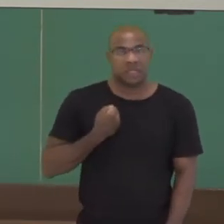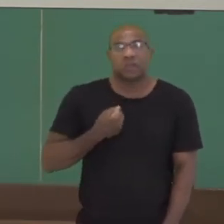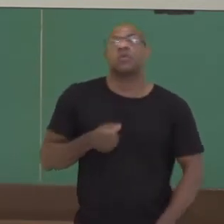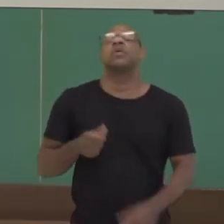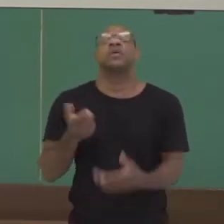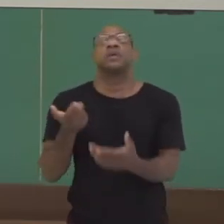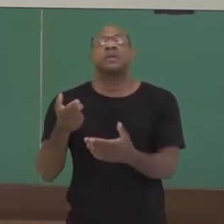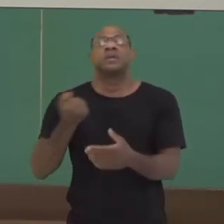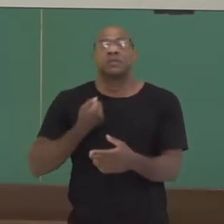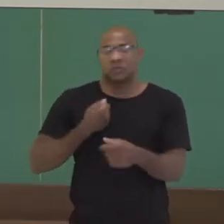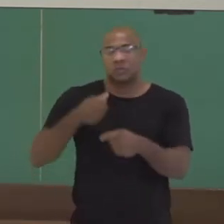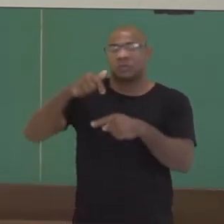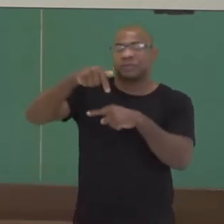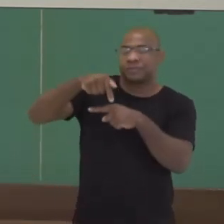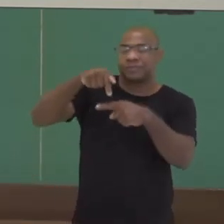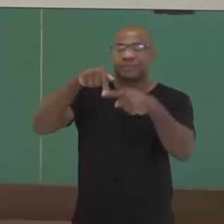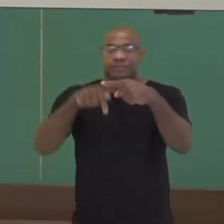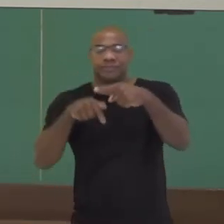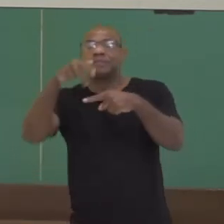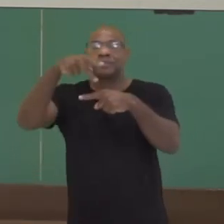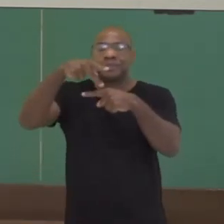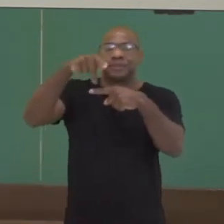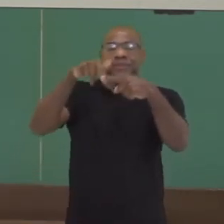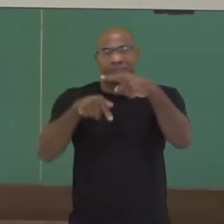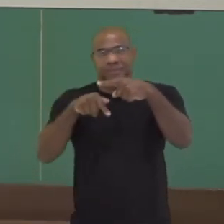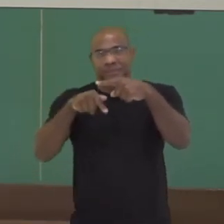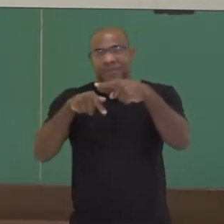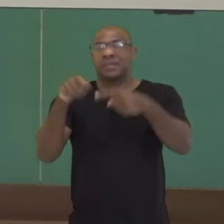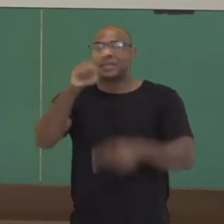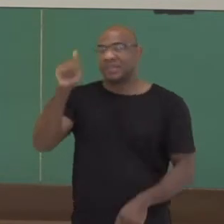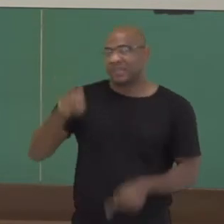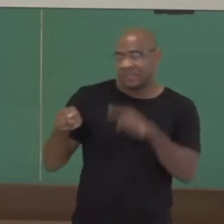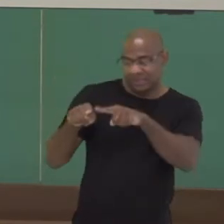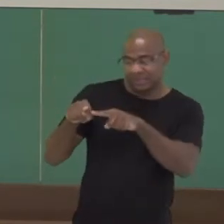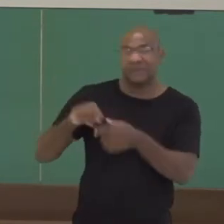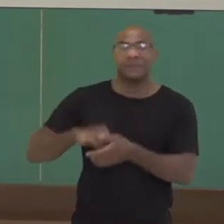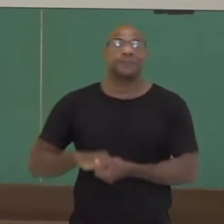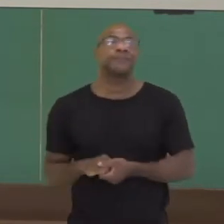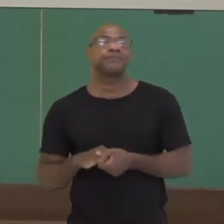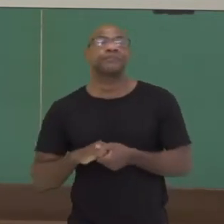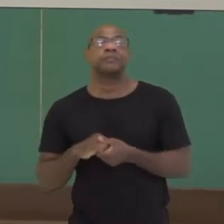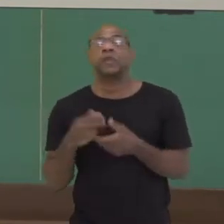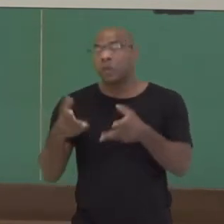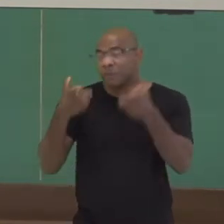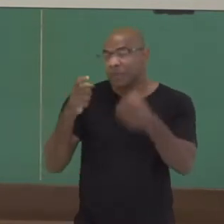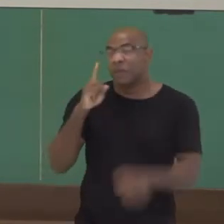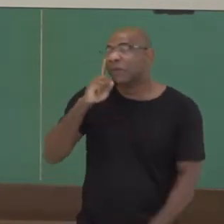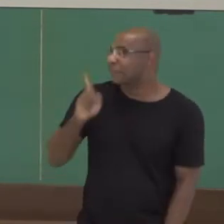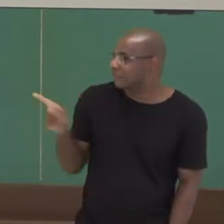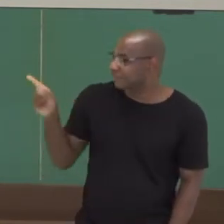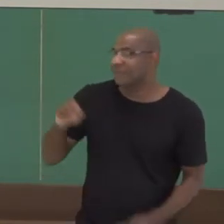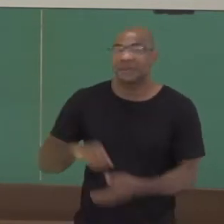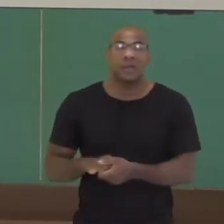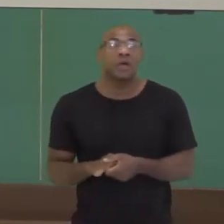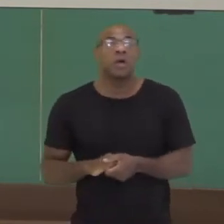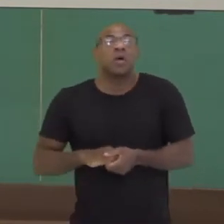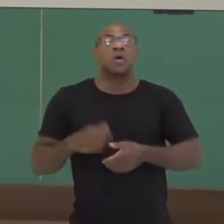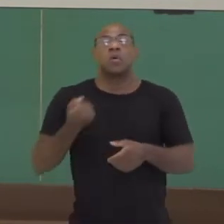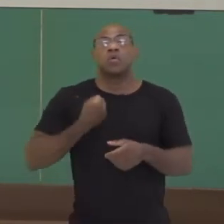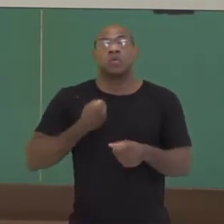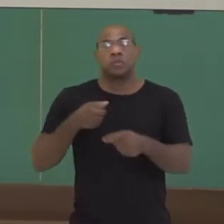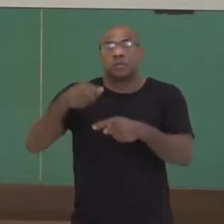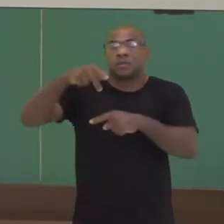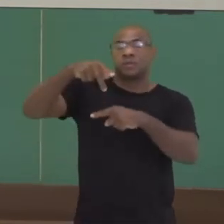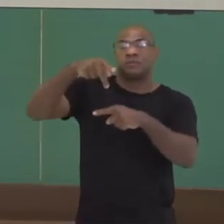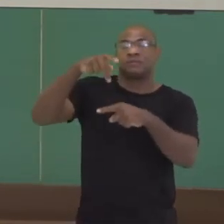e denominador inteiro também. E olha a observação que ele faz para o denominador. O denominador,